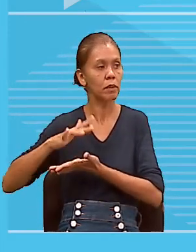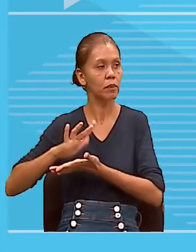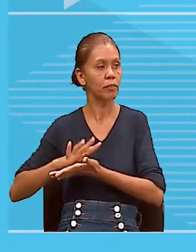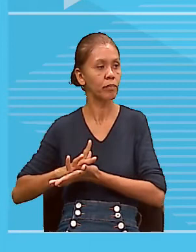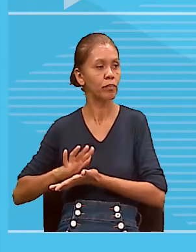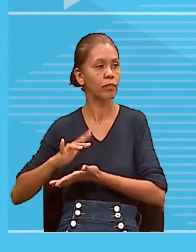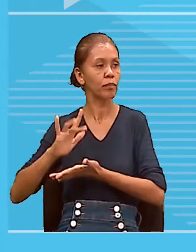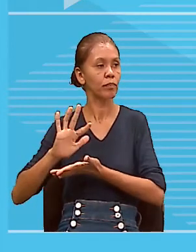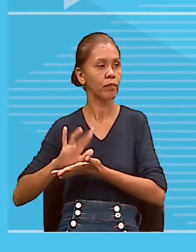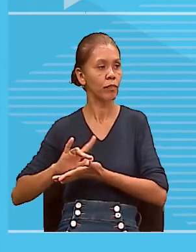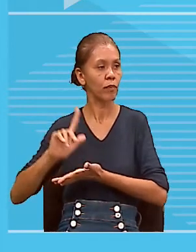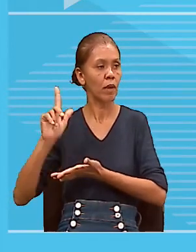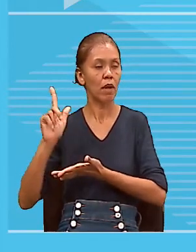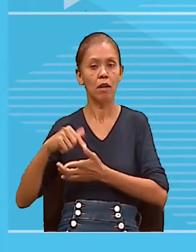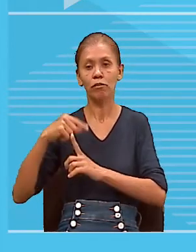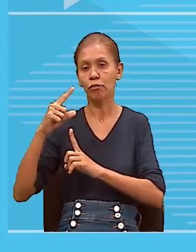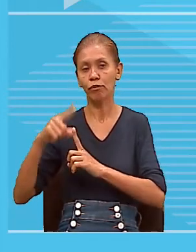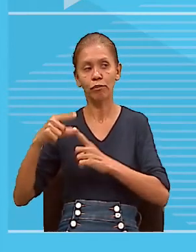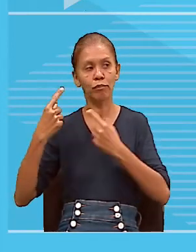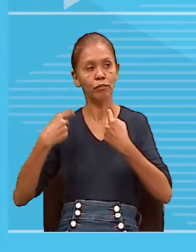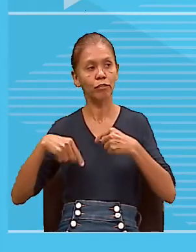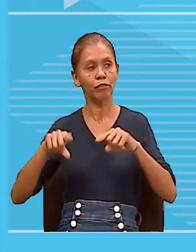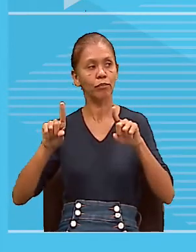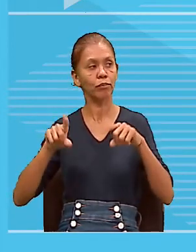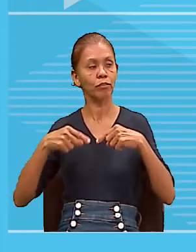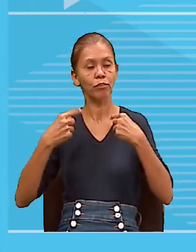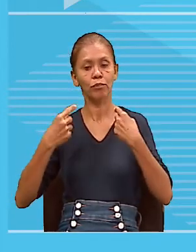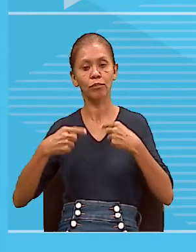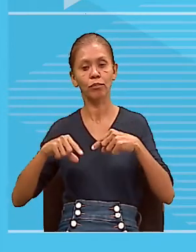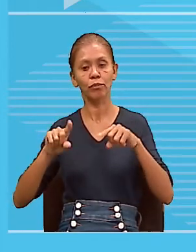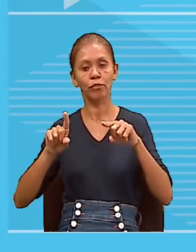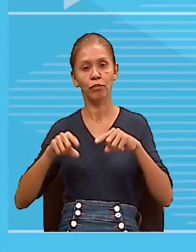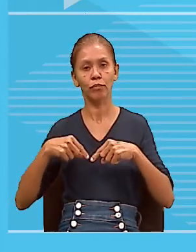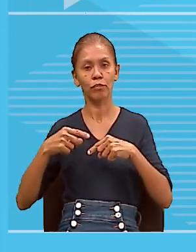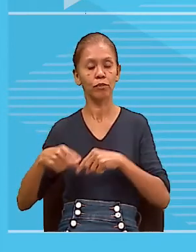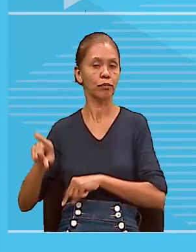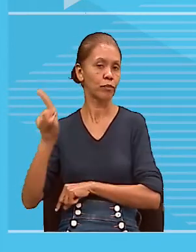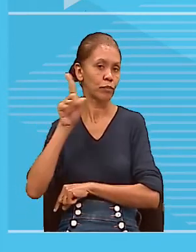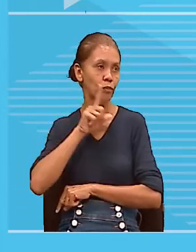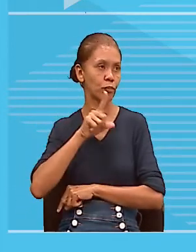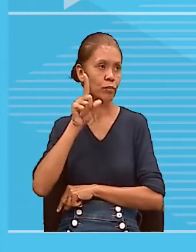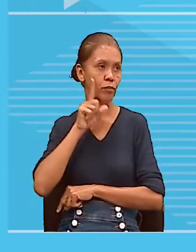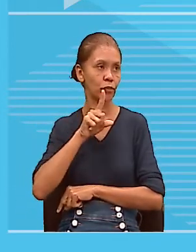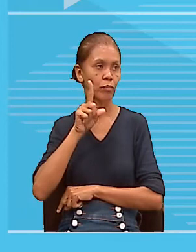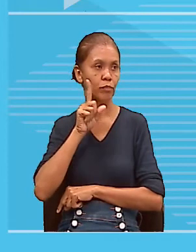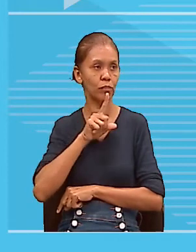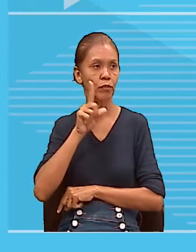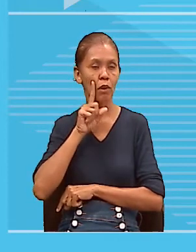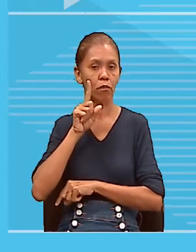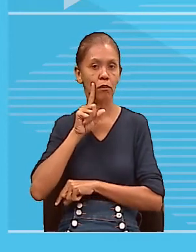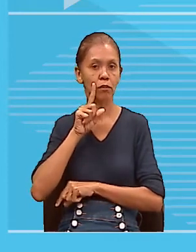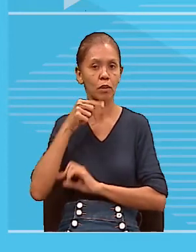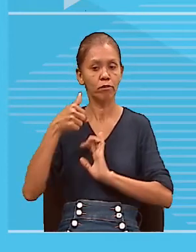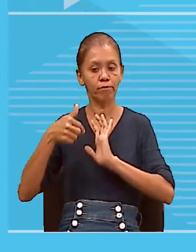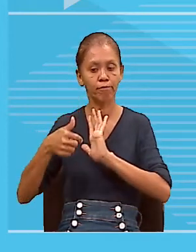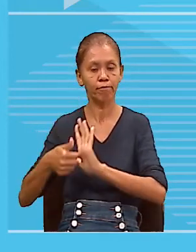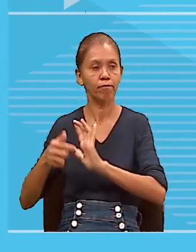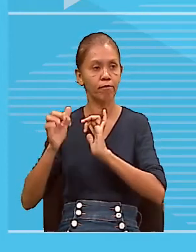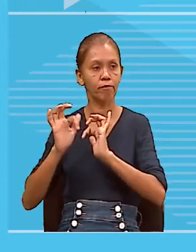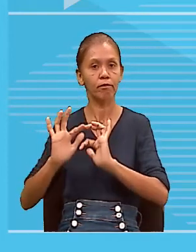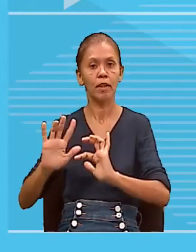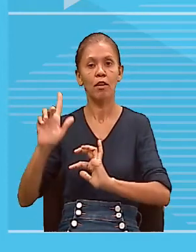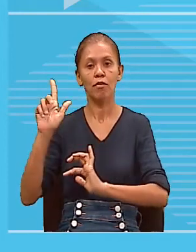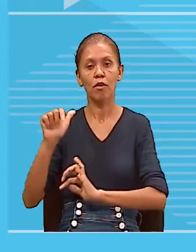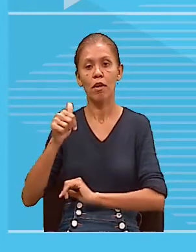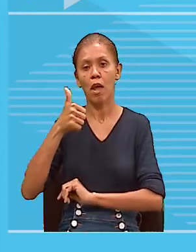tipo exportação ela na nos Estados Unidos quem ajudou a propagar foi a Carmem